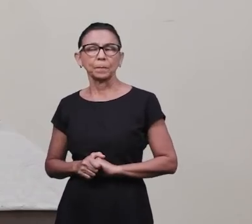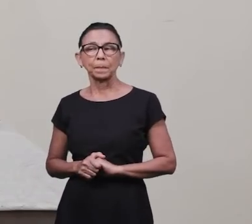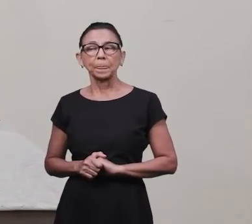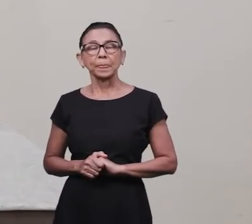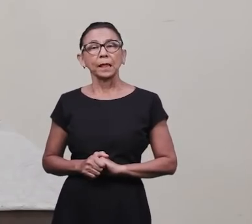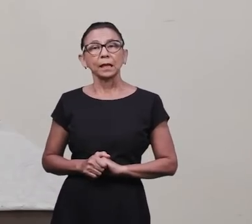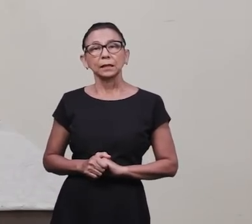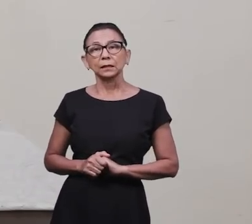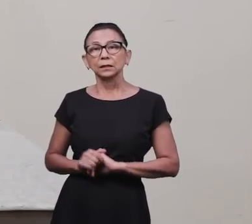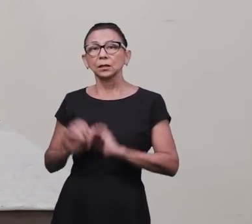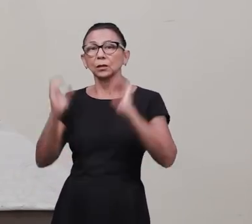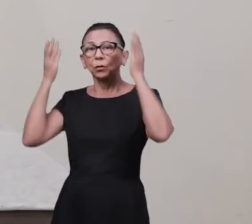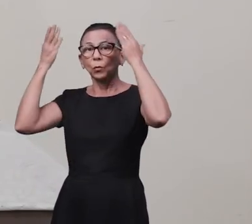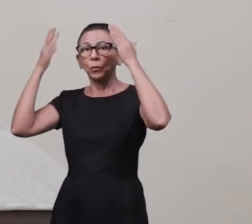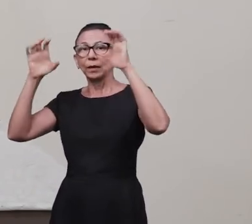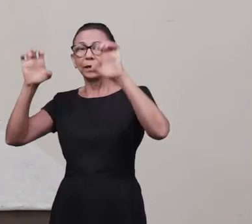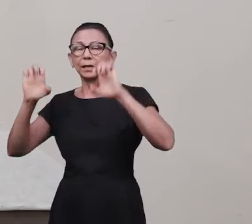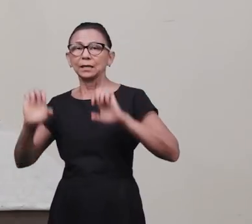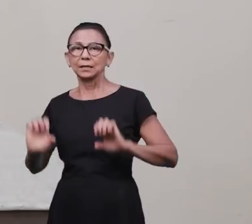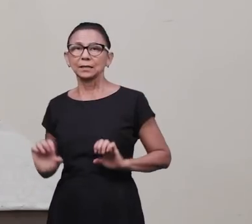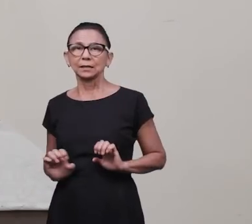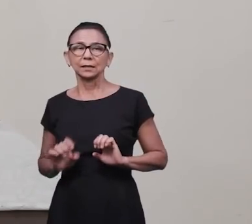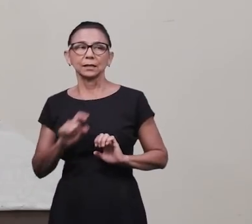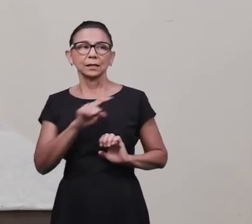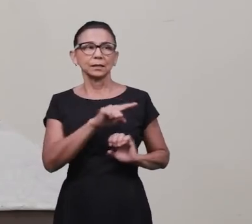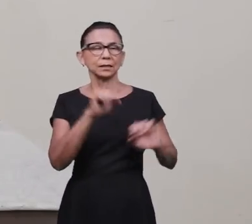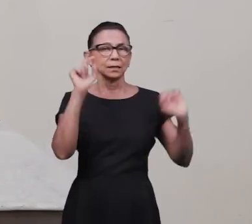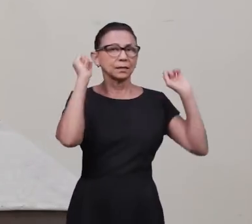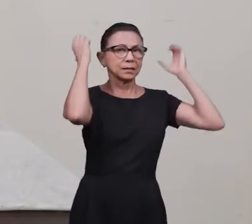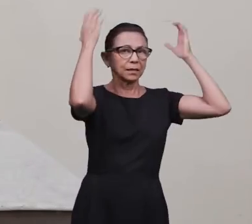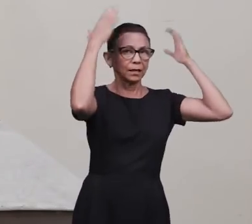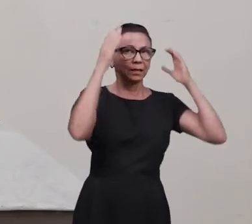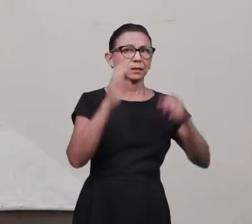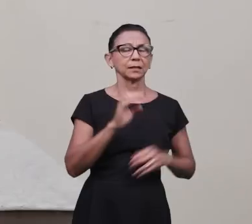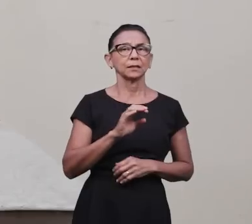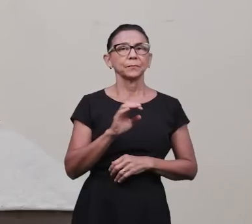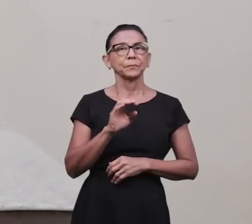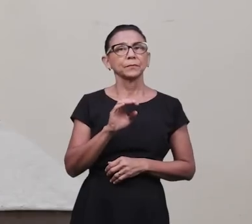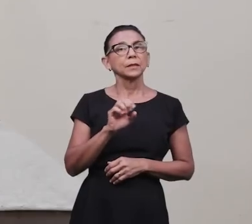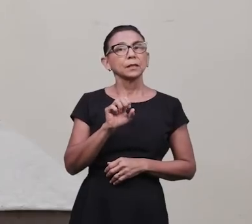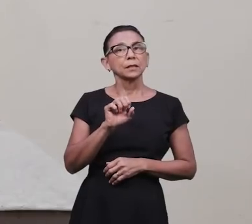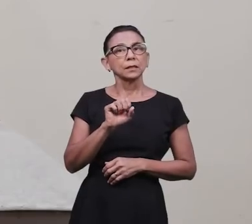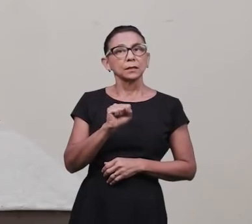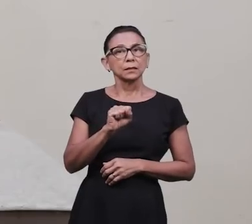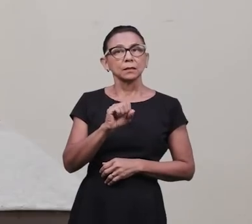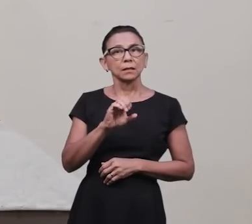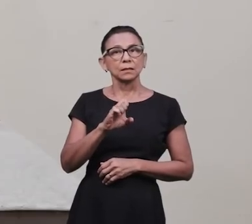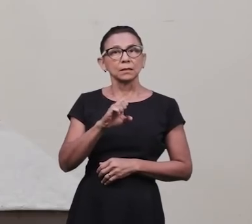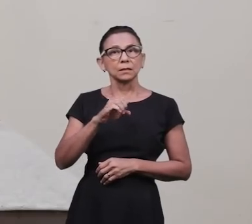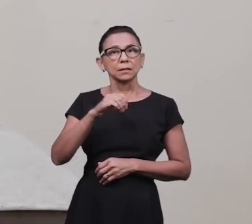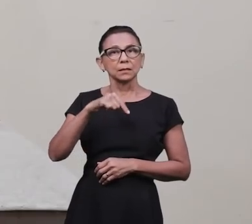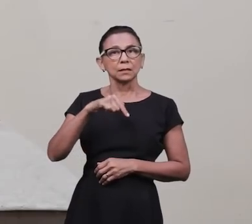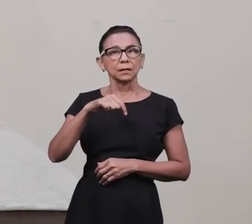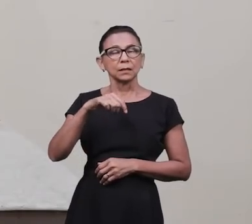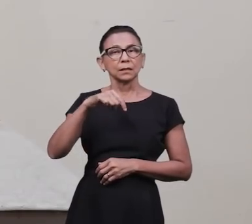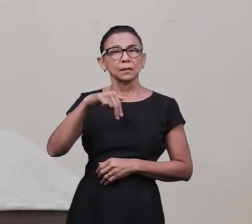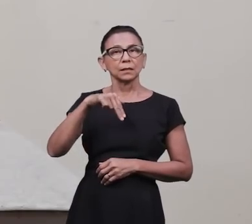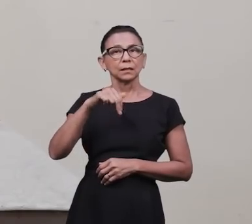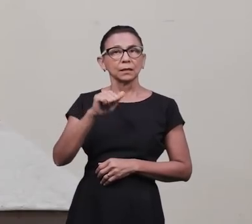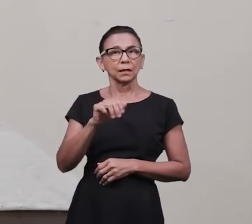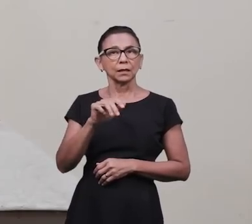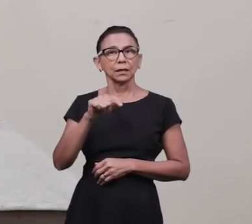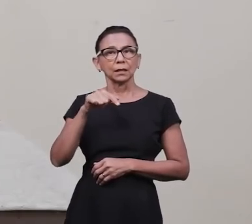ao romper este domínio, o rei Senaqueribe se levantou com um grande exército e veio contra